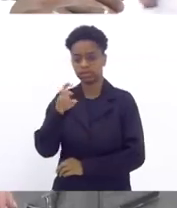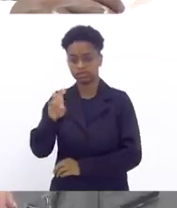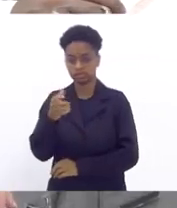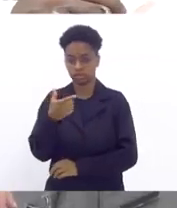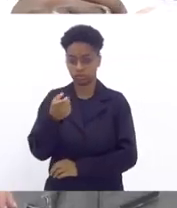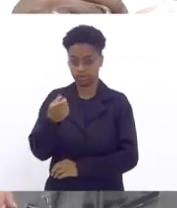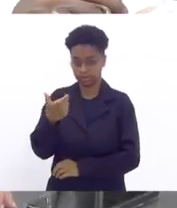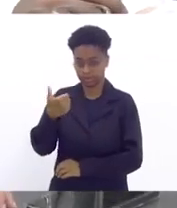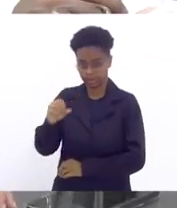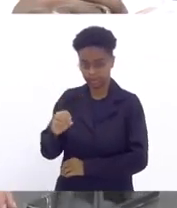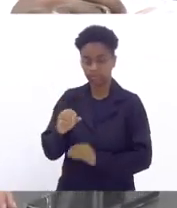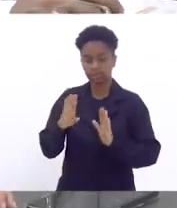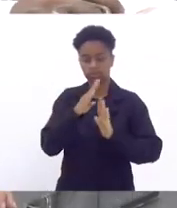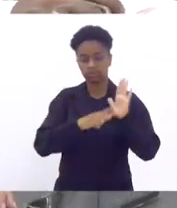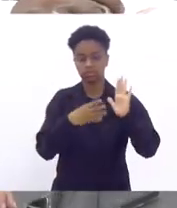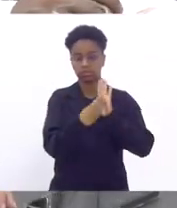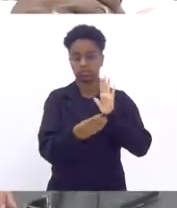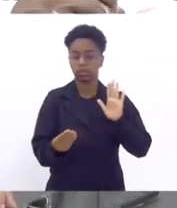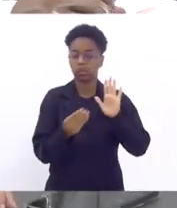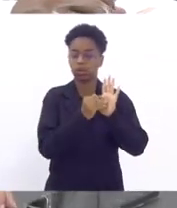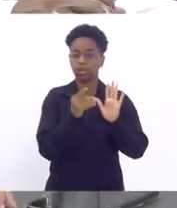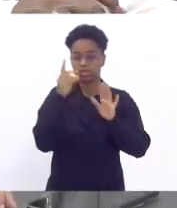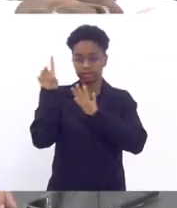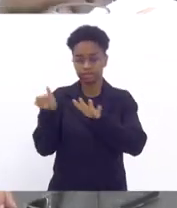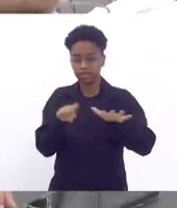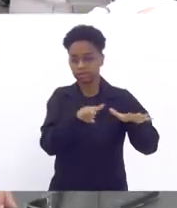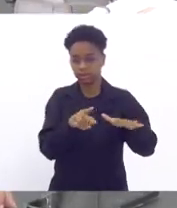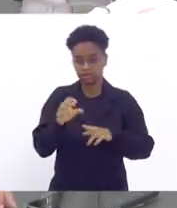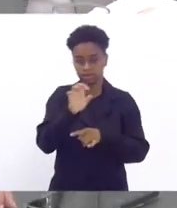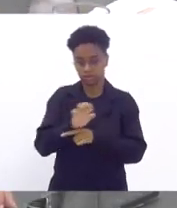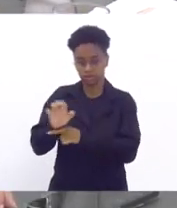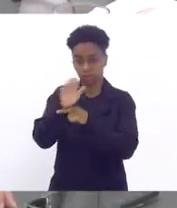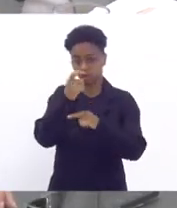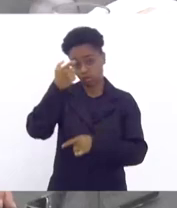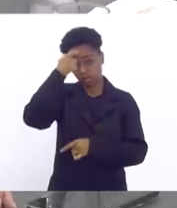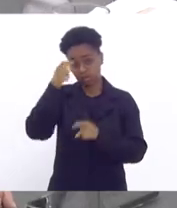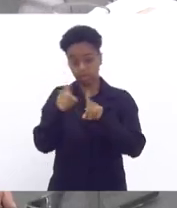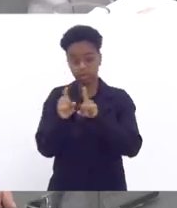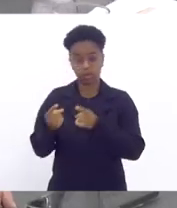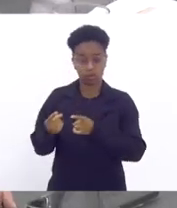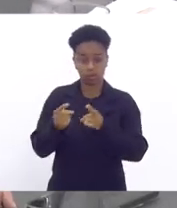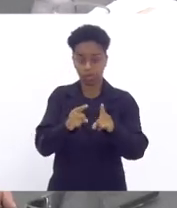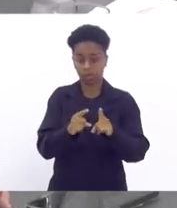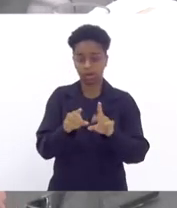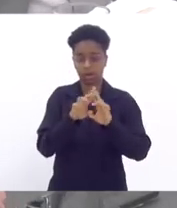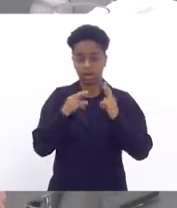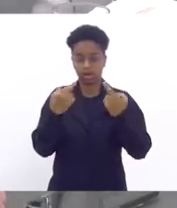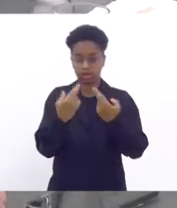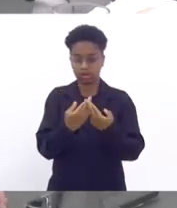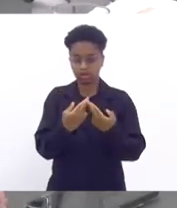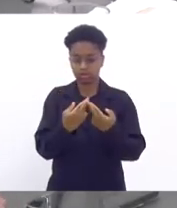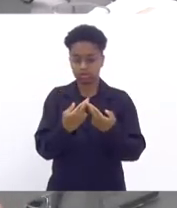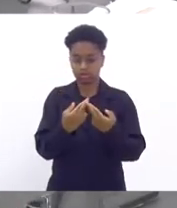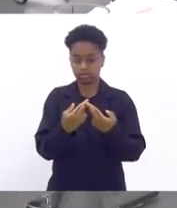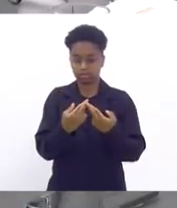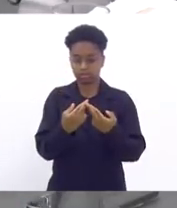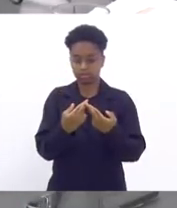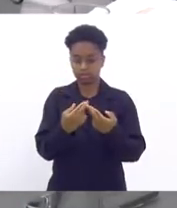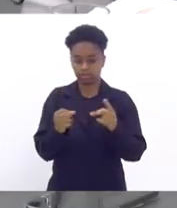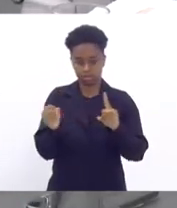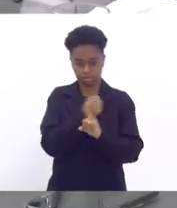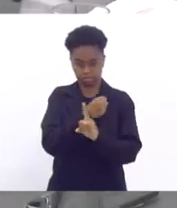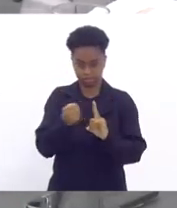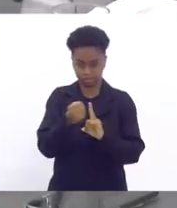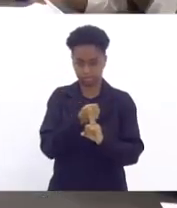incluindo no calendário Oficial do Estado do Rio de Janeiro a semana Estadual de conscientização e combate ao relacionamento abusivo para aparecer deputada